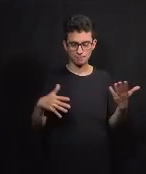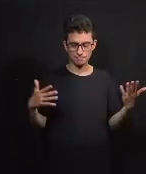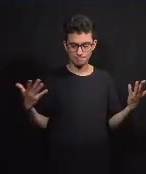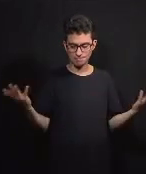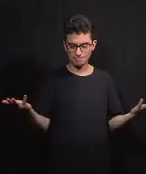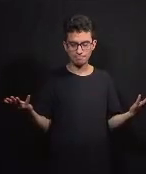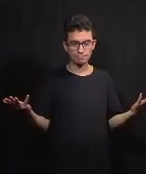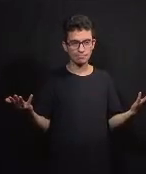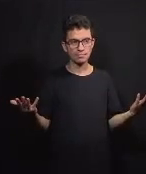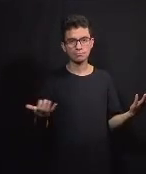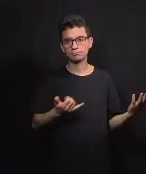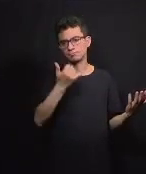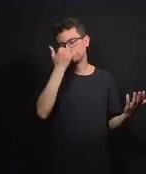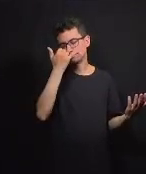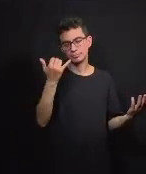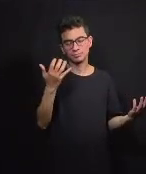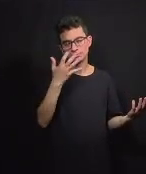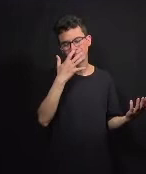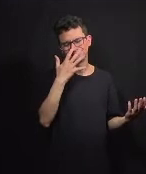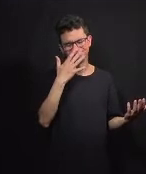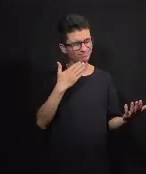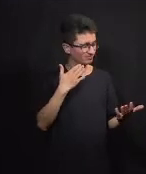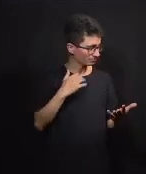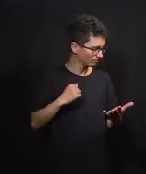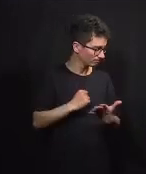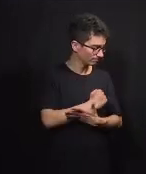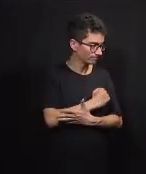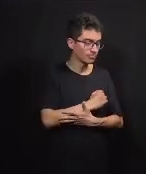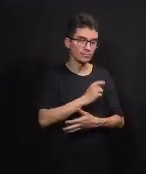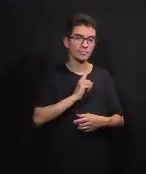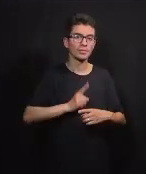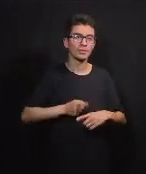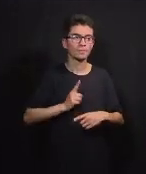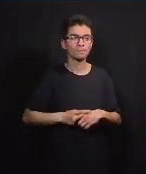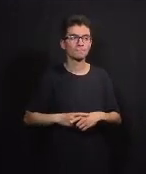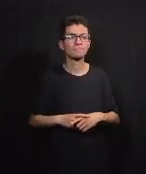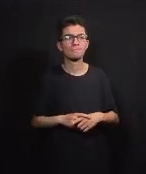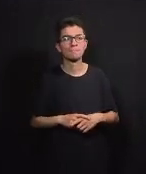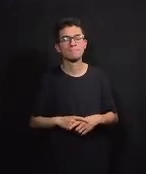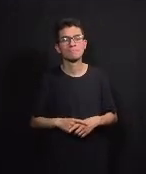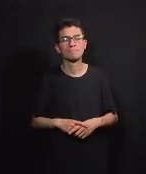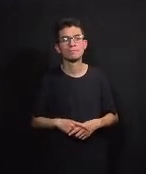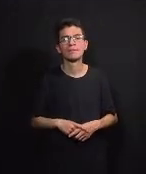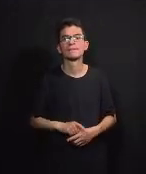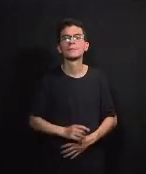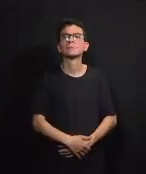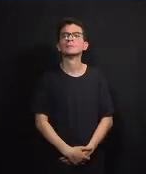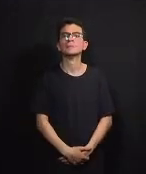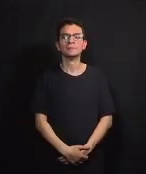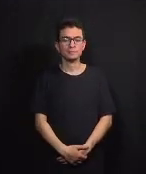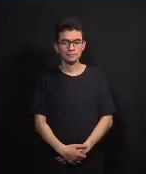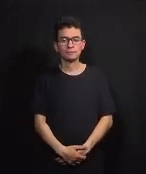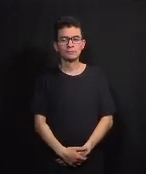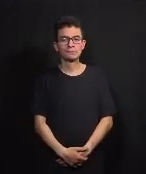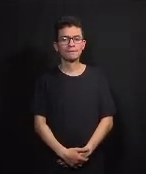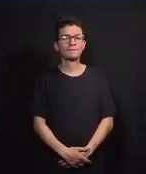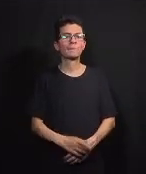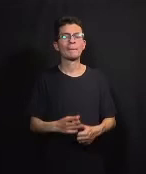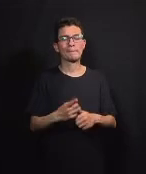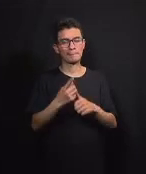e decepcionar mais ainda o público que está me ouvindo. Bom, em primeiro lugar, existem